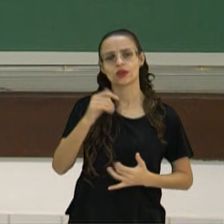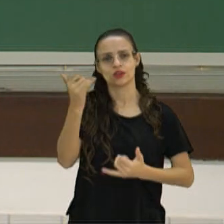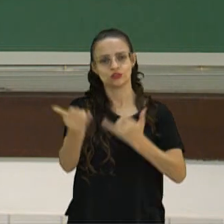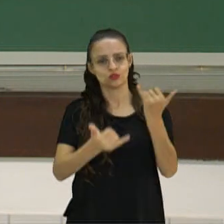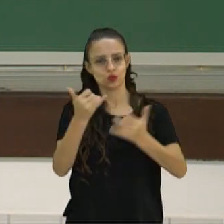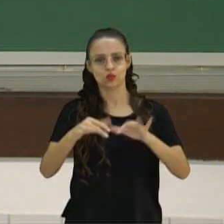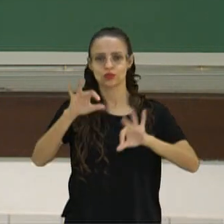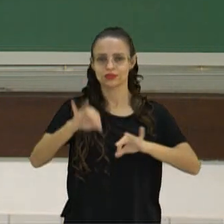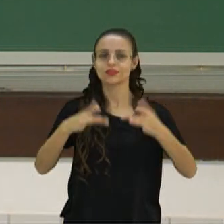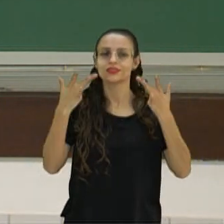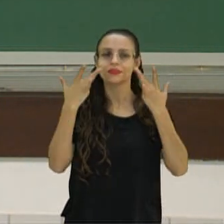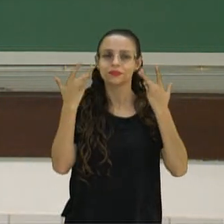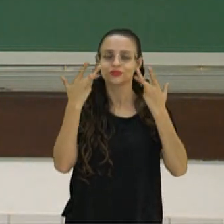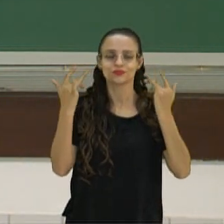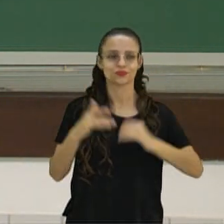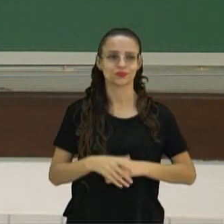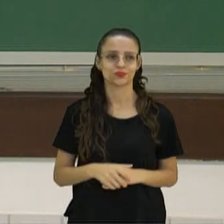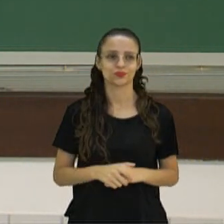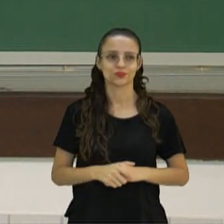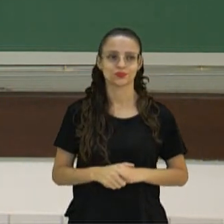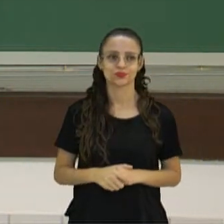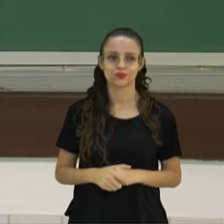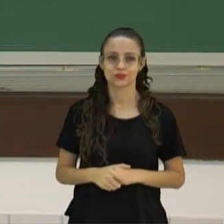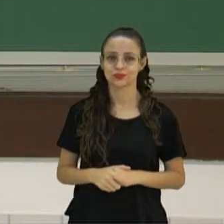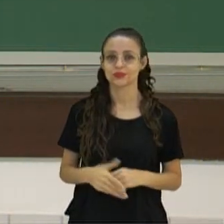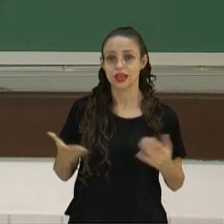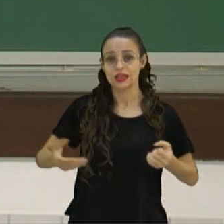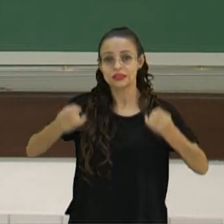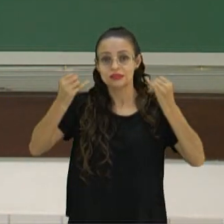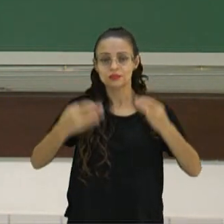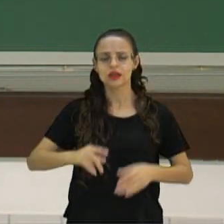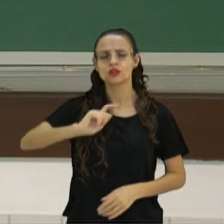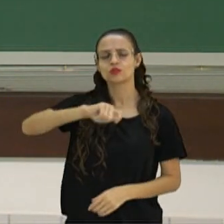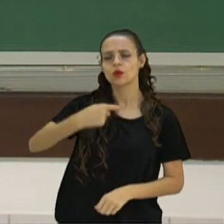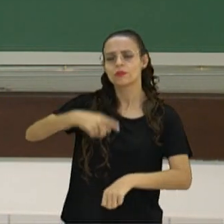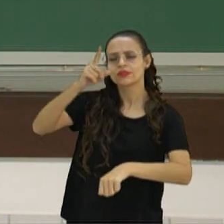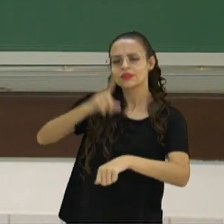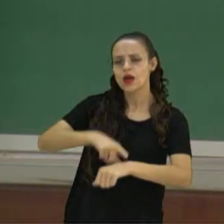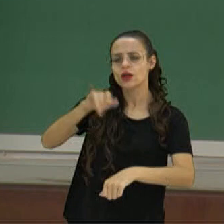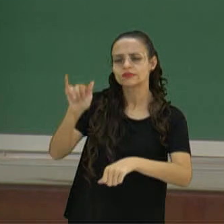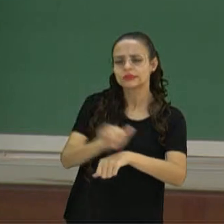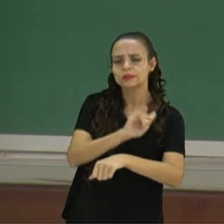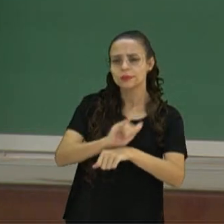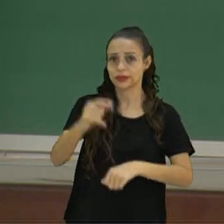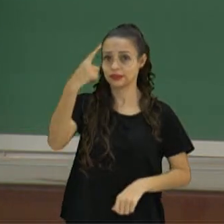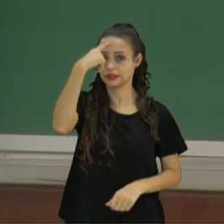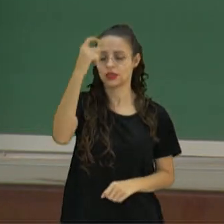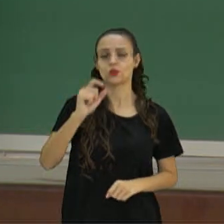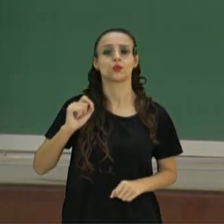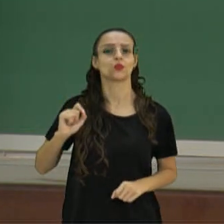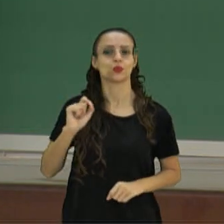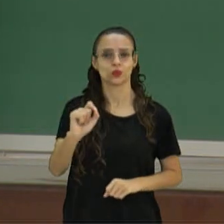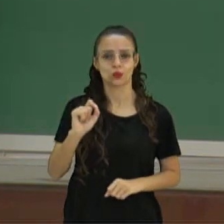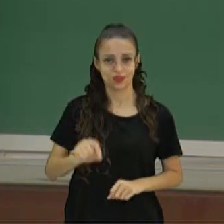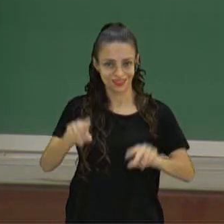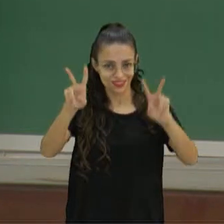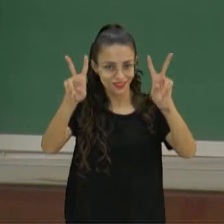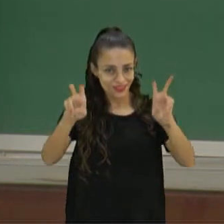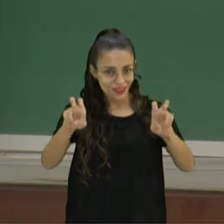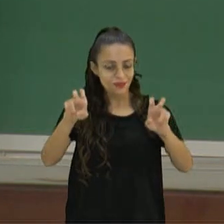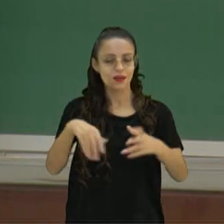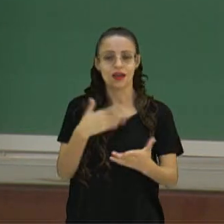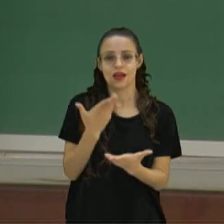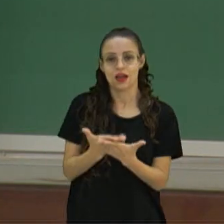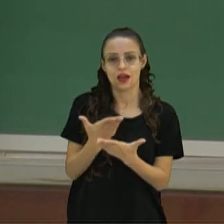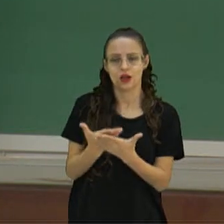jogo dramático. Então, falamos em improvisação, né? Entramos no assunto de improvisação, que foi tema de uma